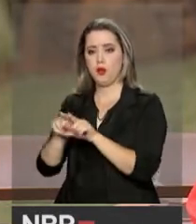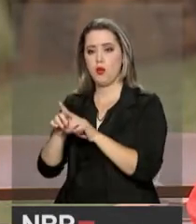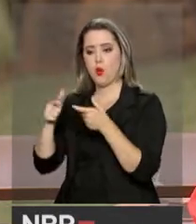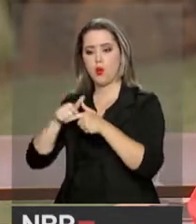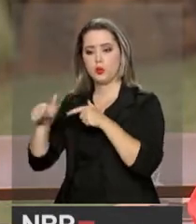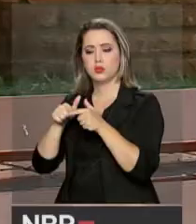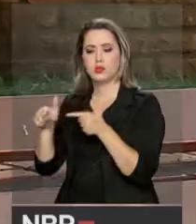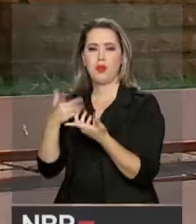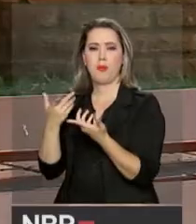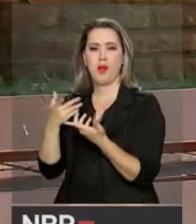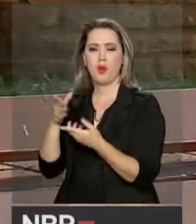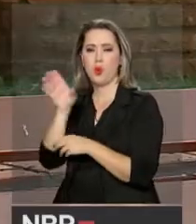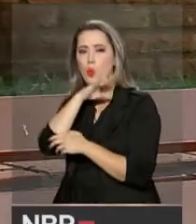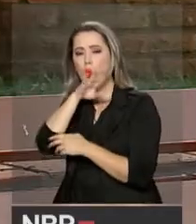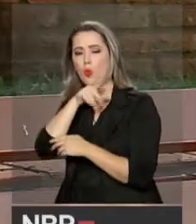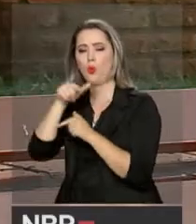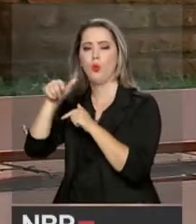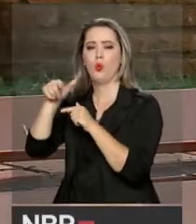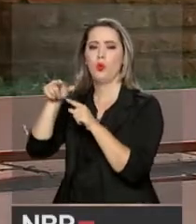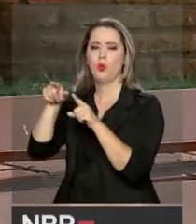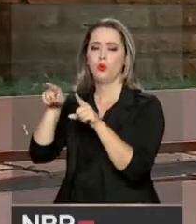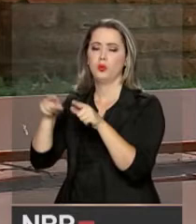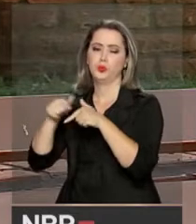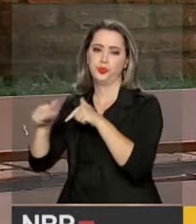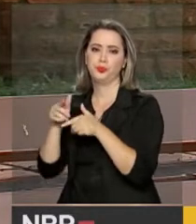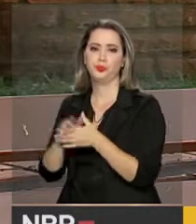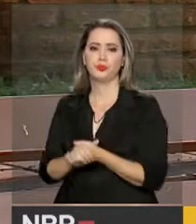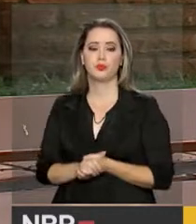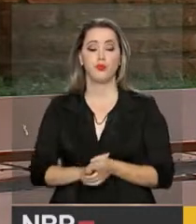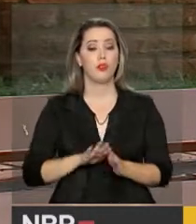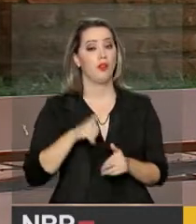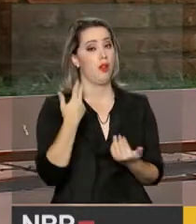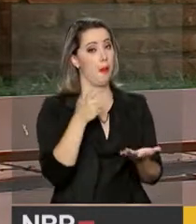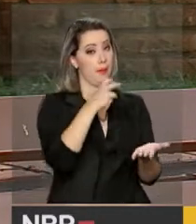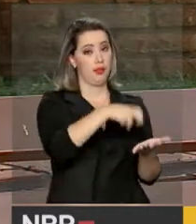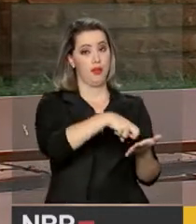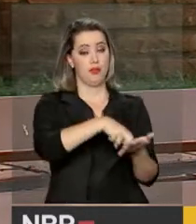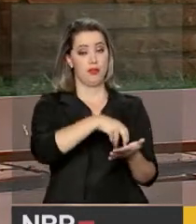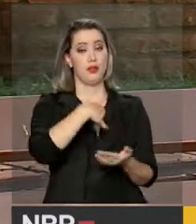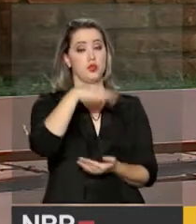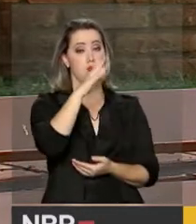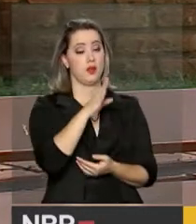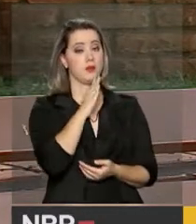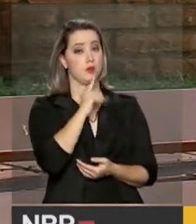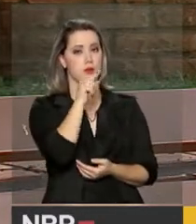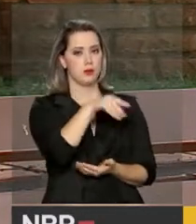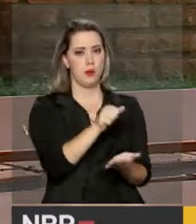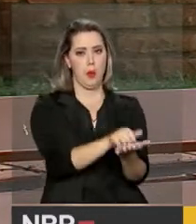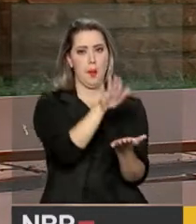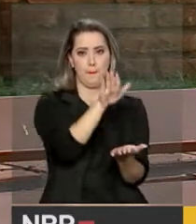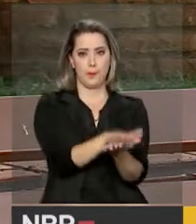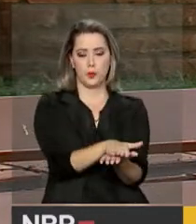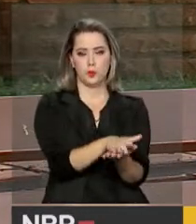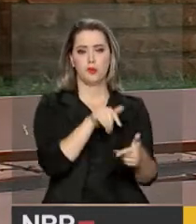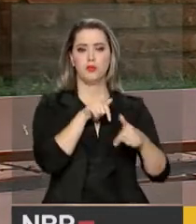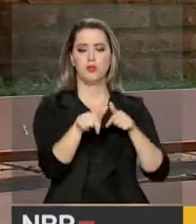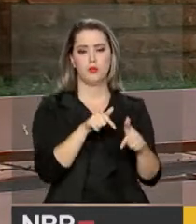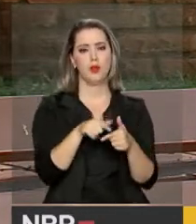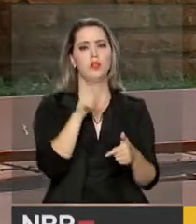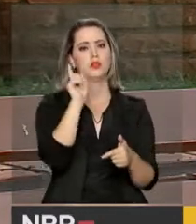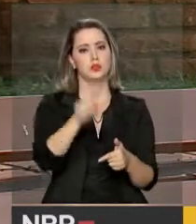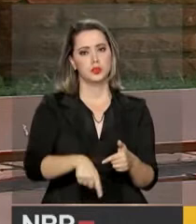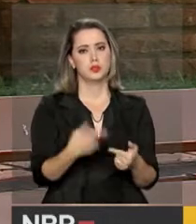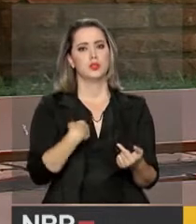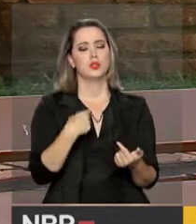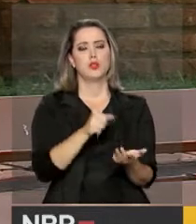trabalho saudável? As penalidades mais conhecidas e que as pessoas ouvem muito falar são as multas trabalhistas, que são